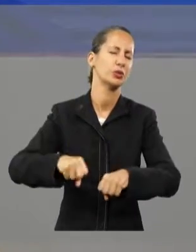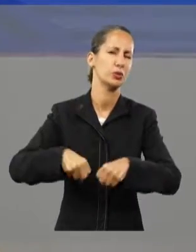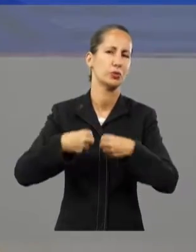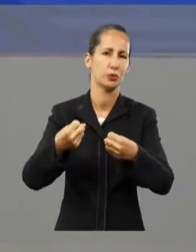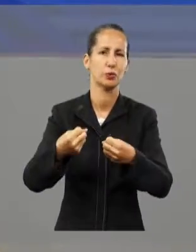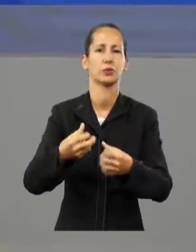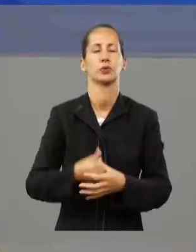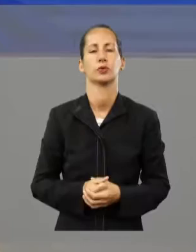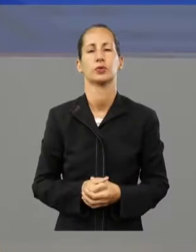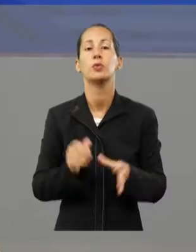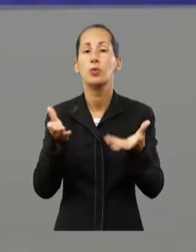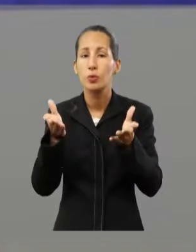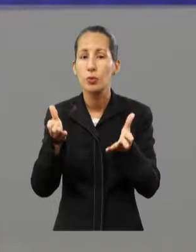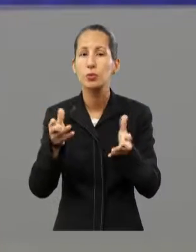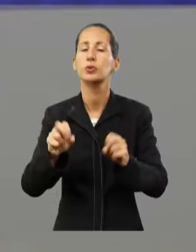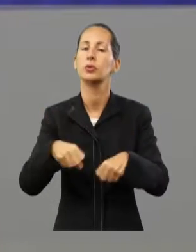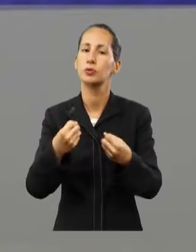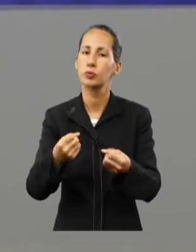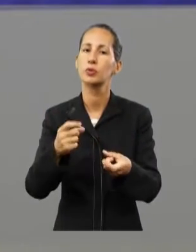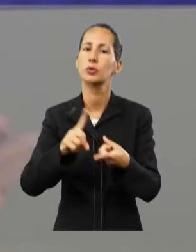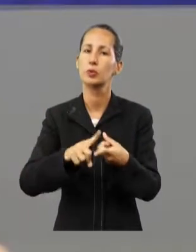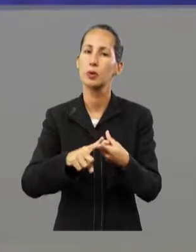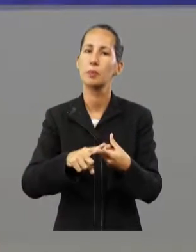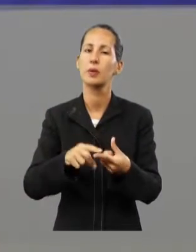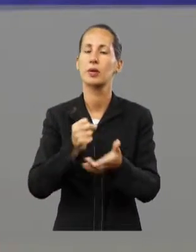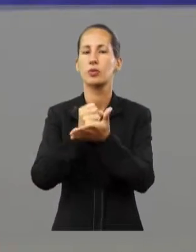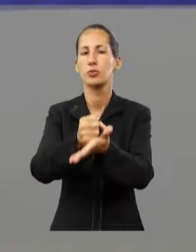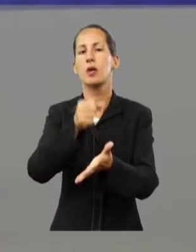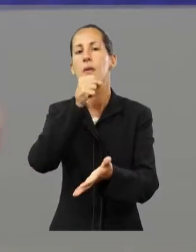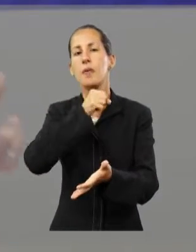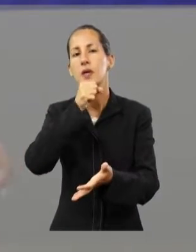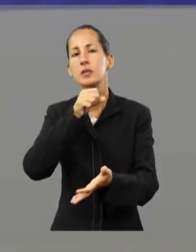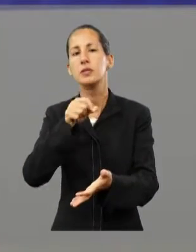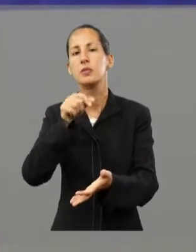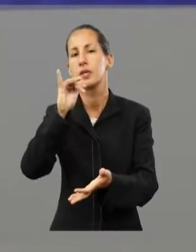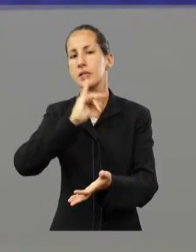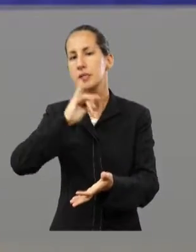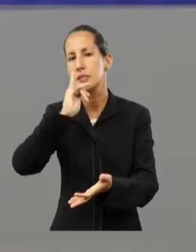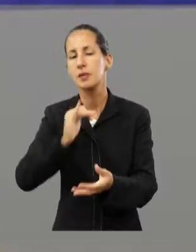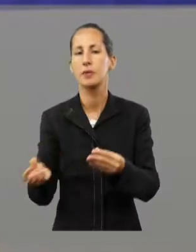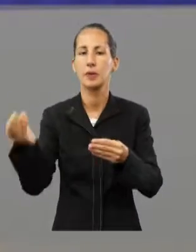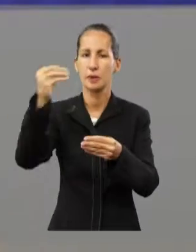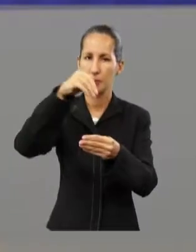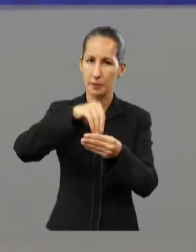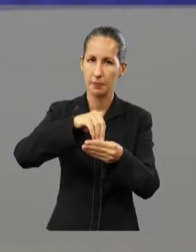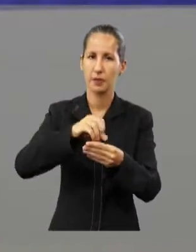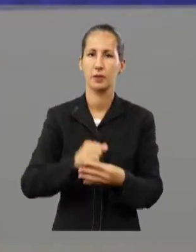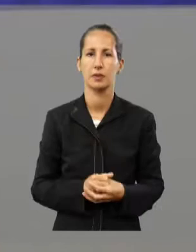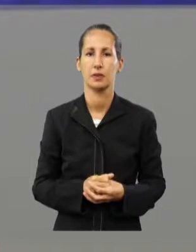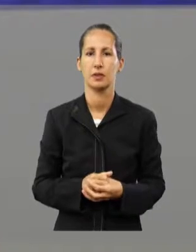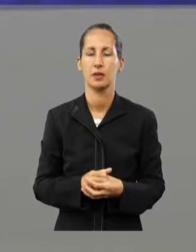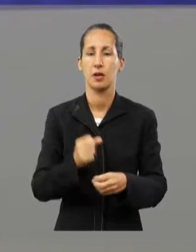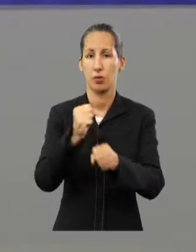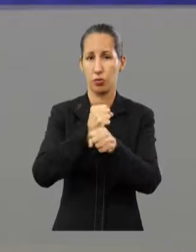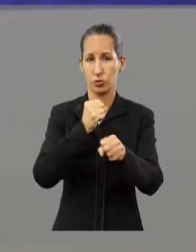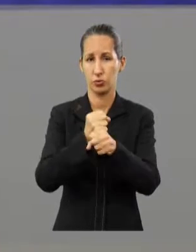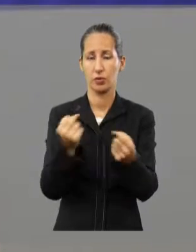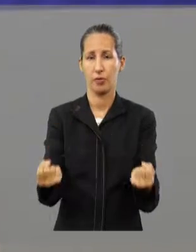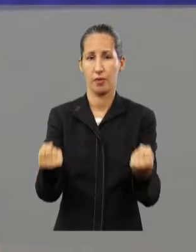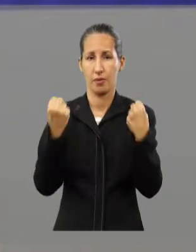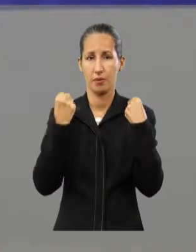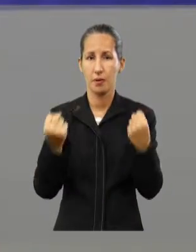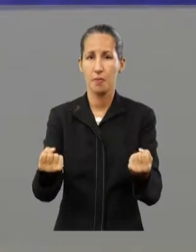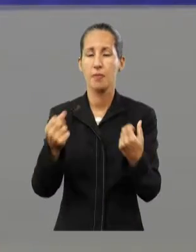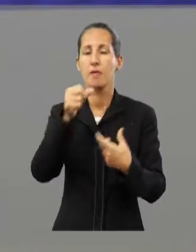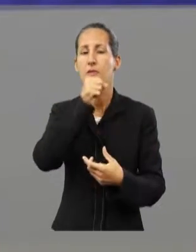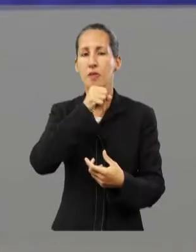lutando, sabe? E hoje o senhor luta também pela terceira idade, exemplo. São emendas destinadas à construção de academias da